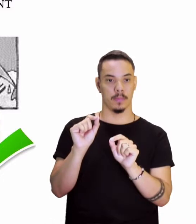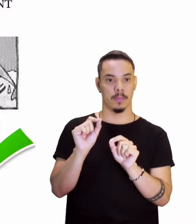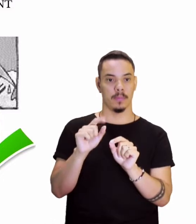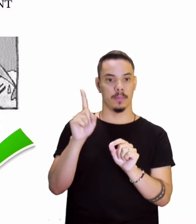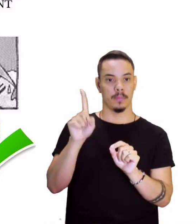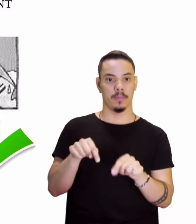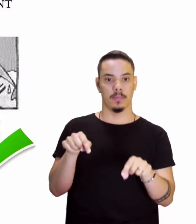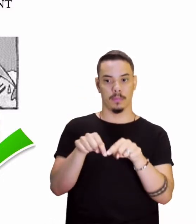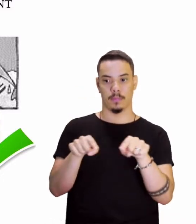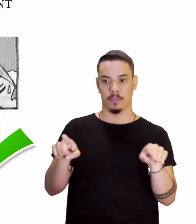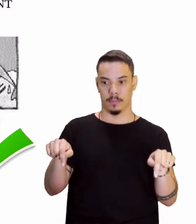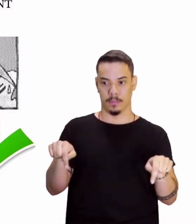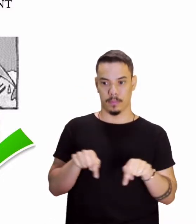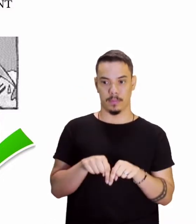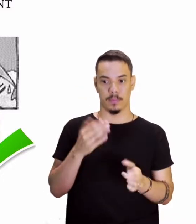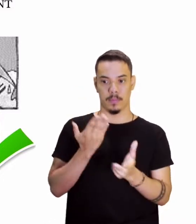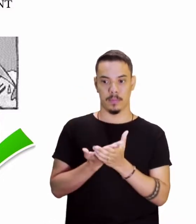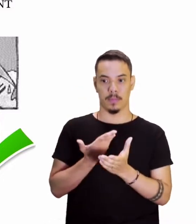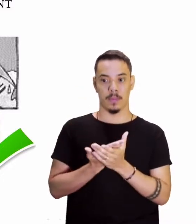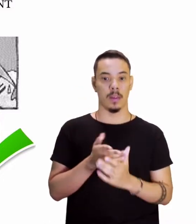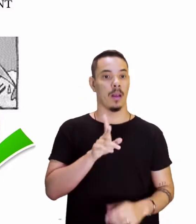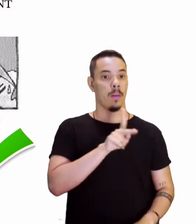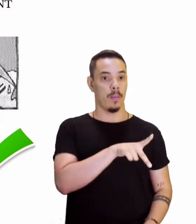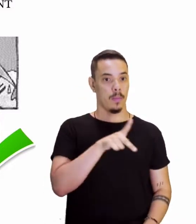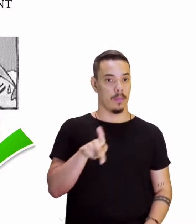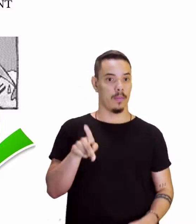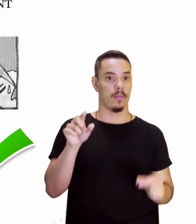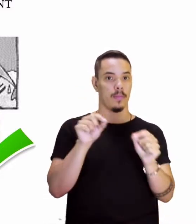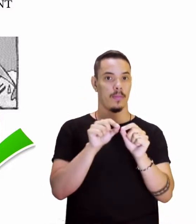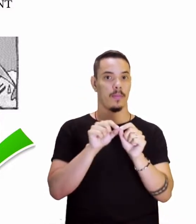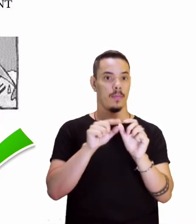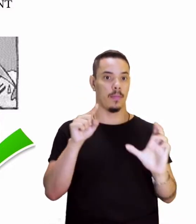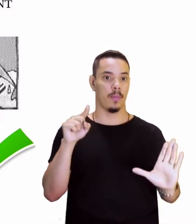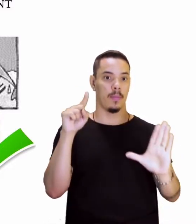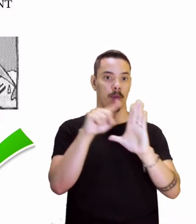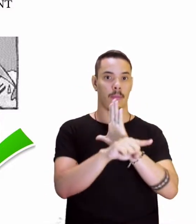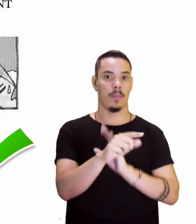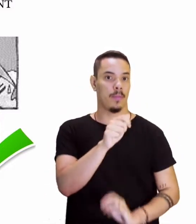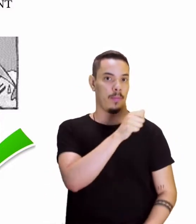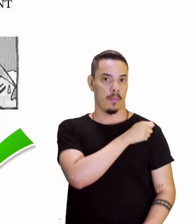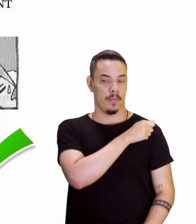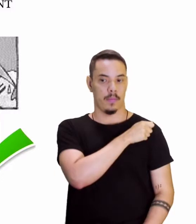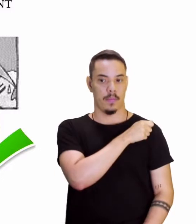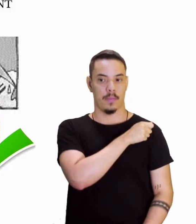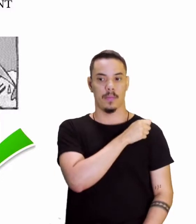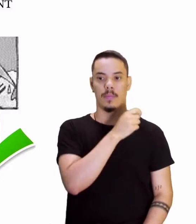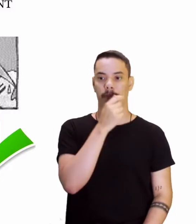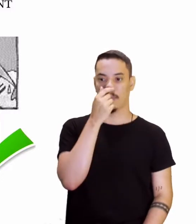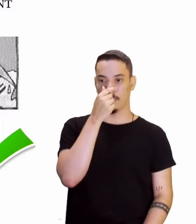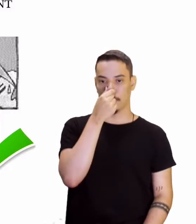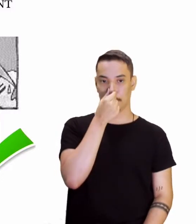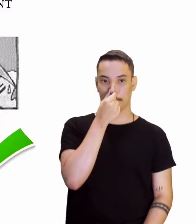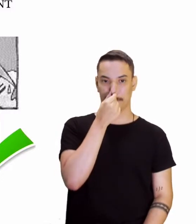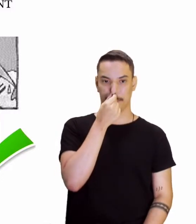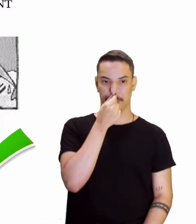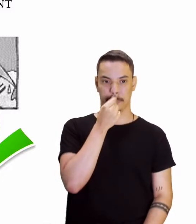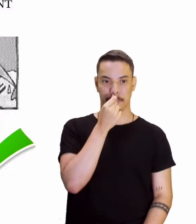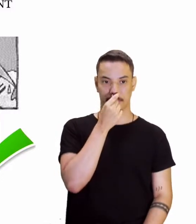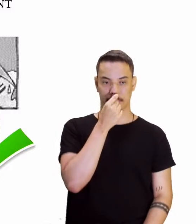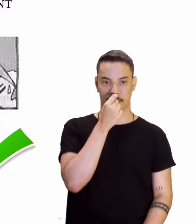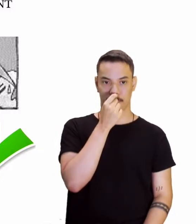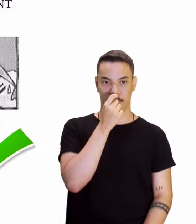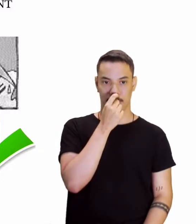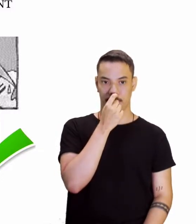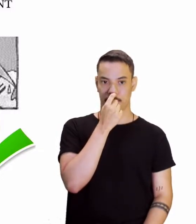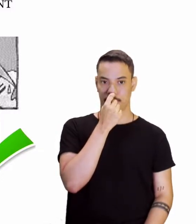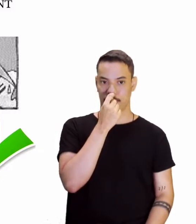uma sala de aula e a professora faz a pergunta ao aluno. Olha só. Escrevam